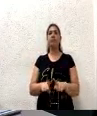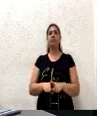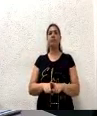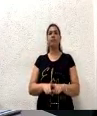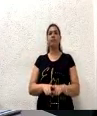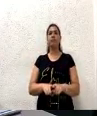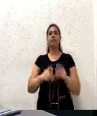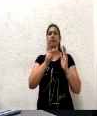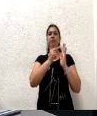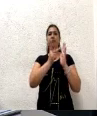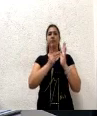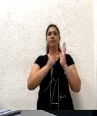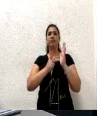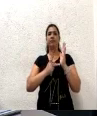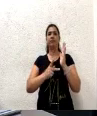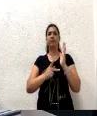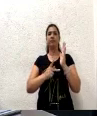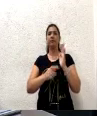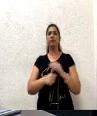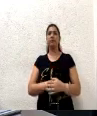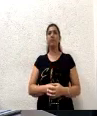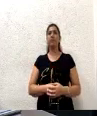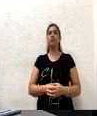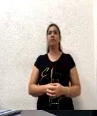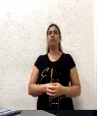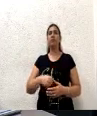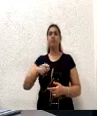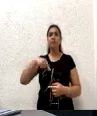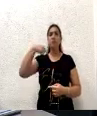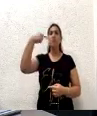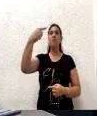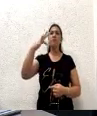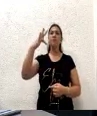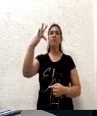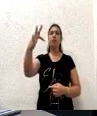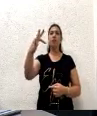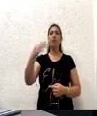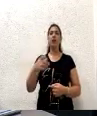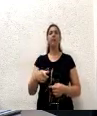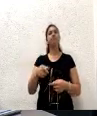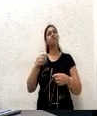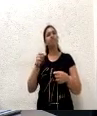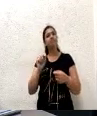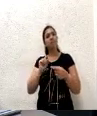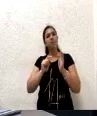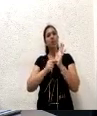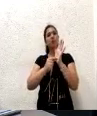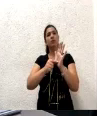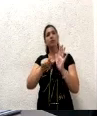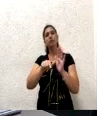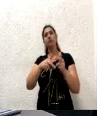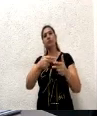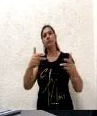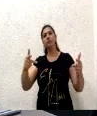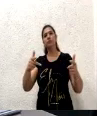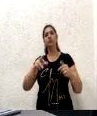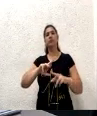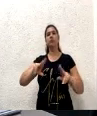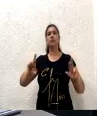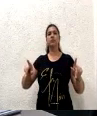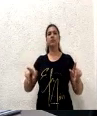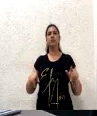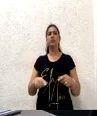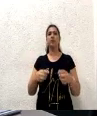E nesse projeto, para que mais para frente se surja alguma coisa, porque ele autoriza formar consórcio